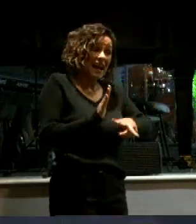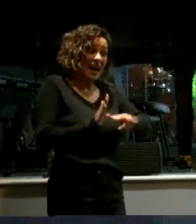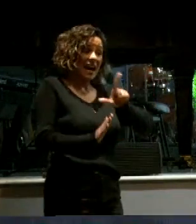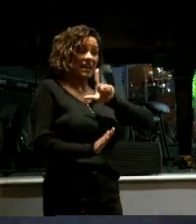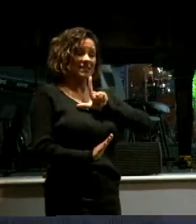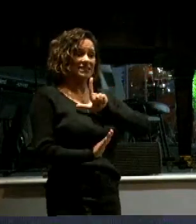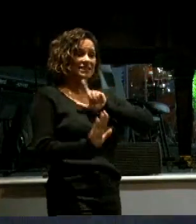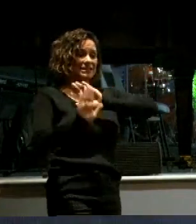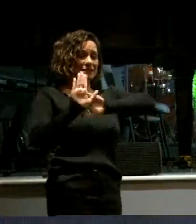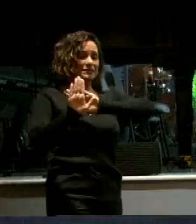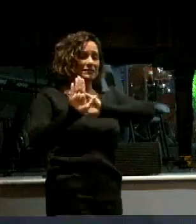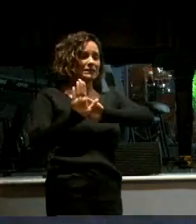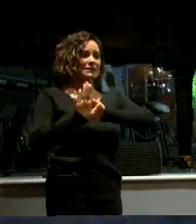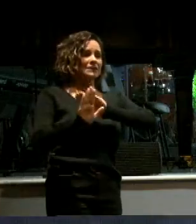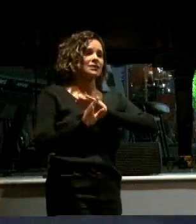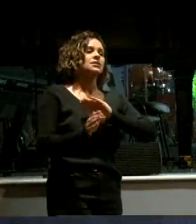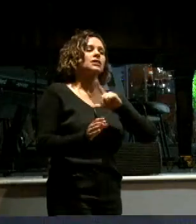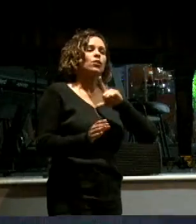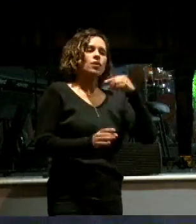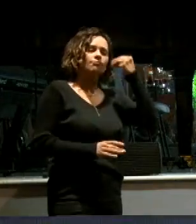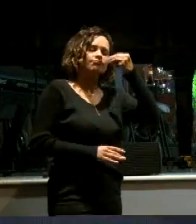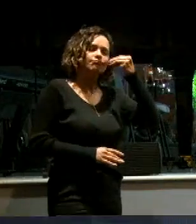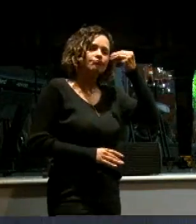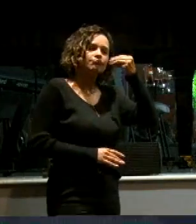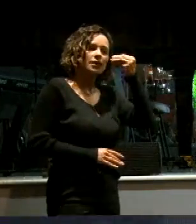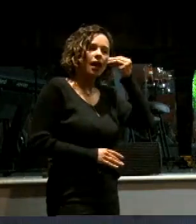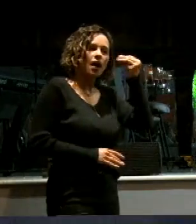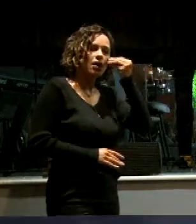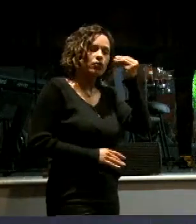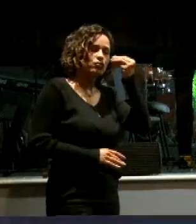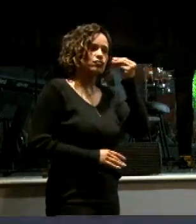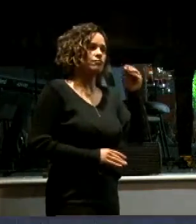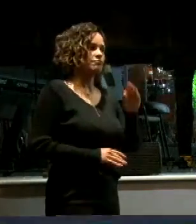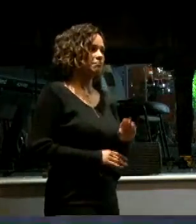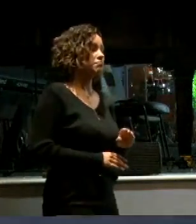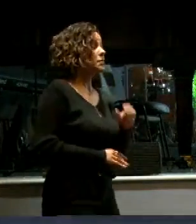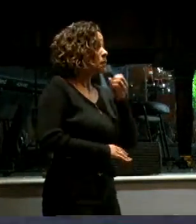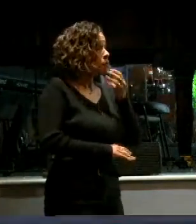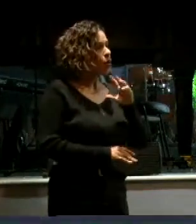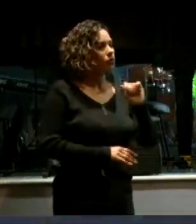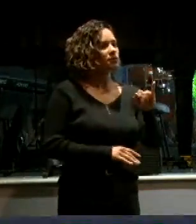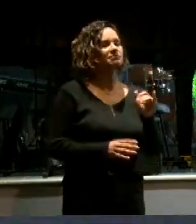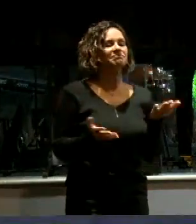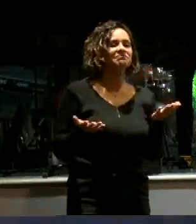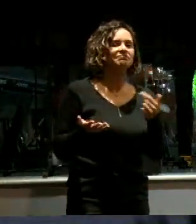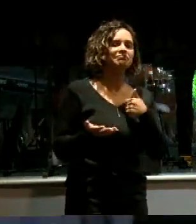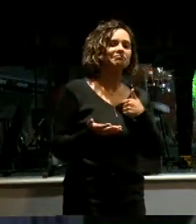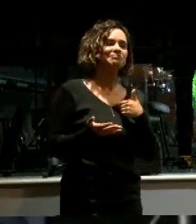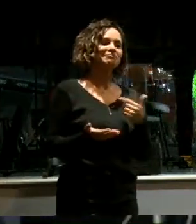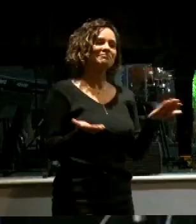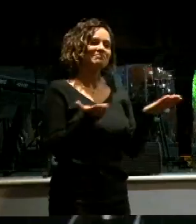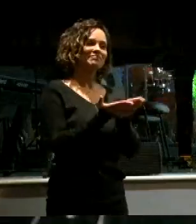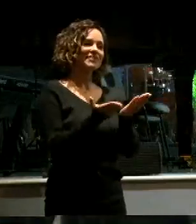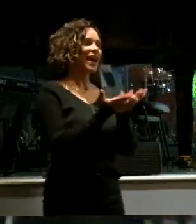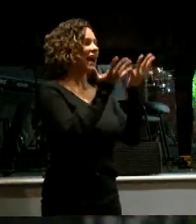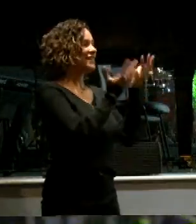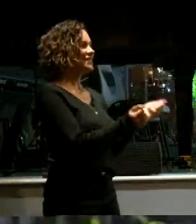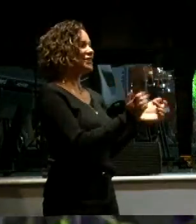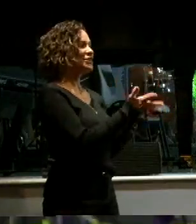para grandes testes. Como seria bom, né, se a gente se convertesse e os problemas acabassem.